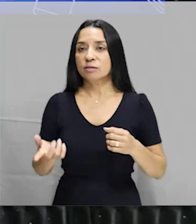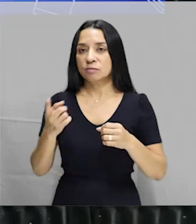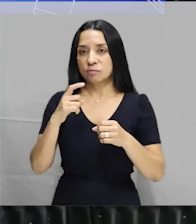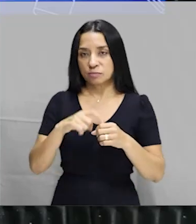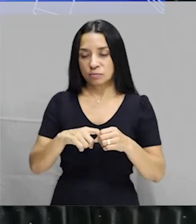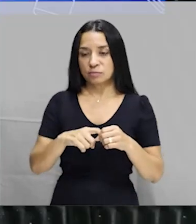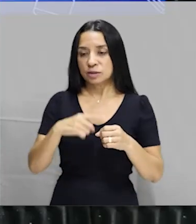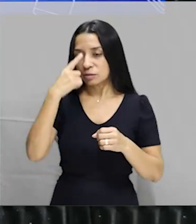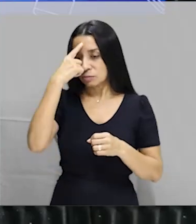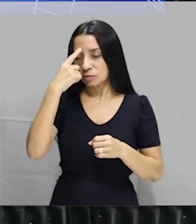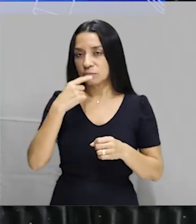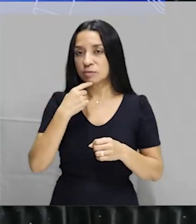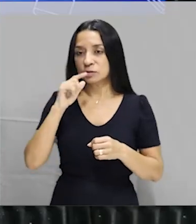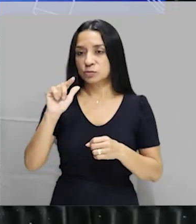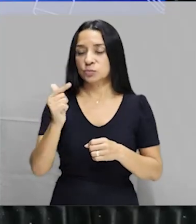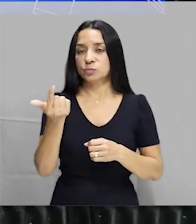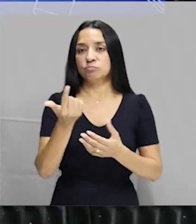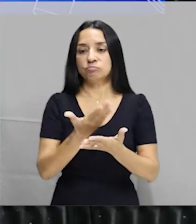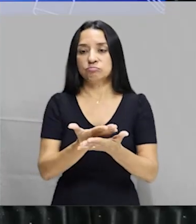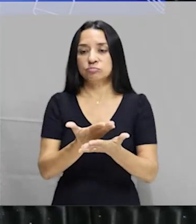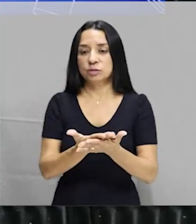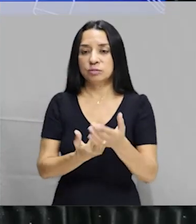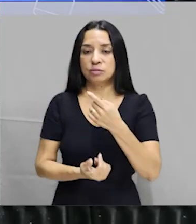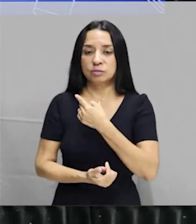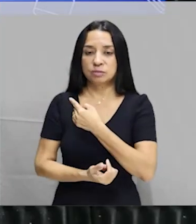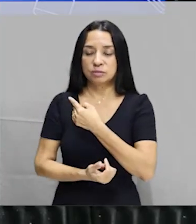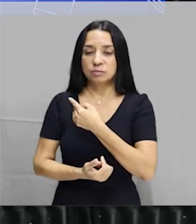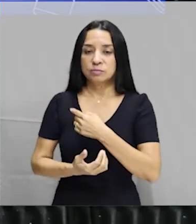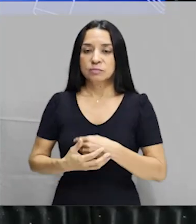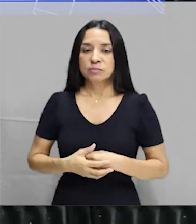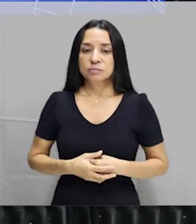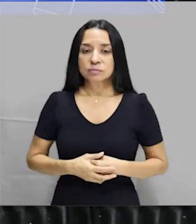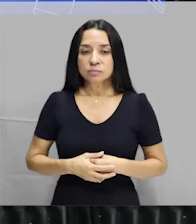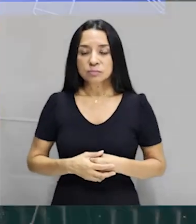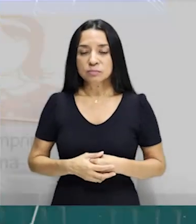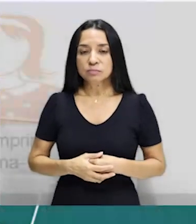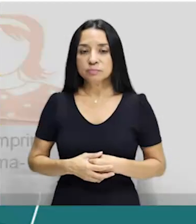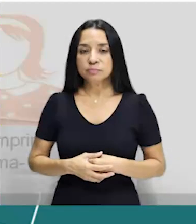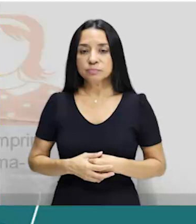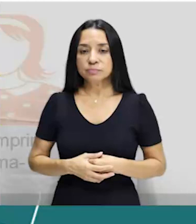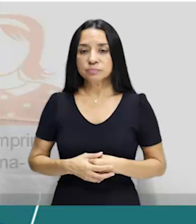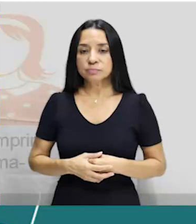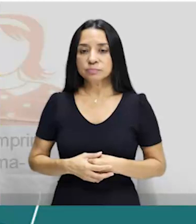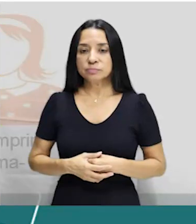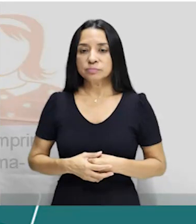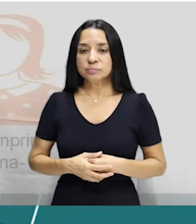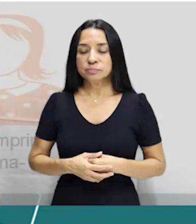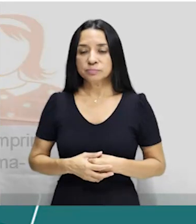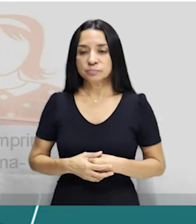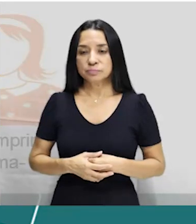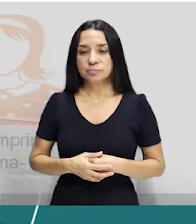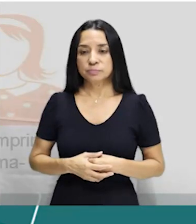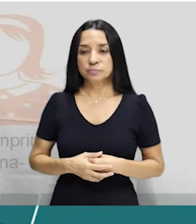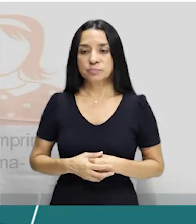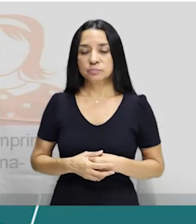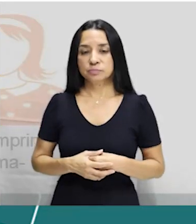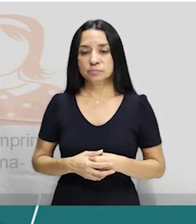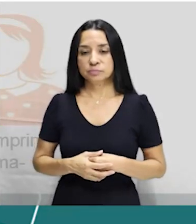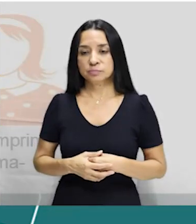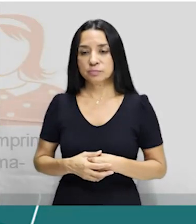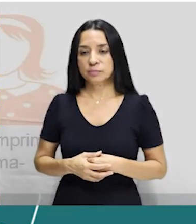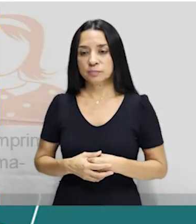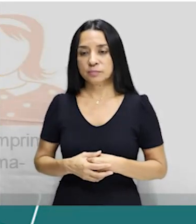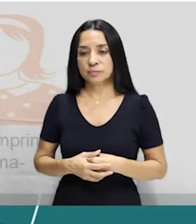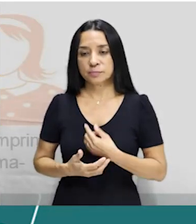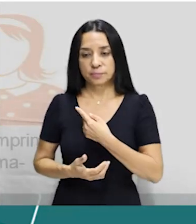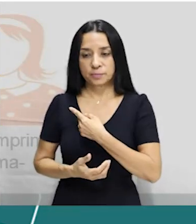mesma imagem das outras aulas, tá? Hola, ¿cómo estás? Buenos días, ¿qué pasa? Ei, ¿qué